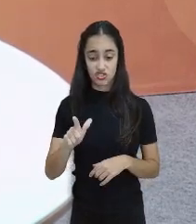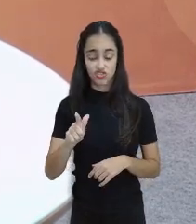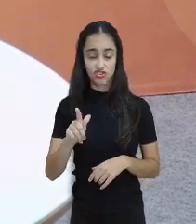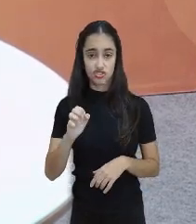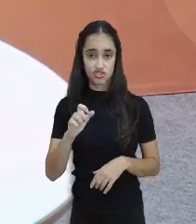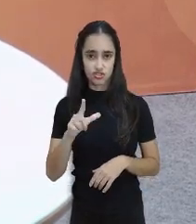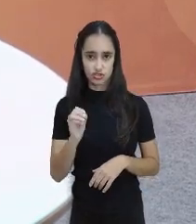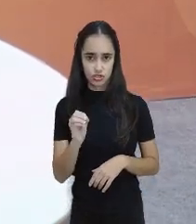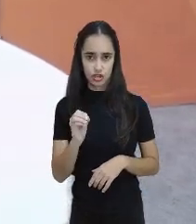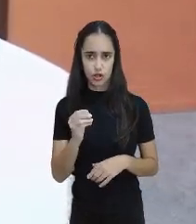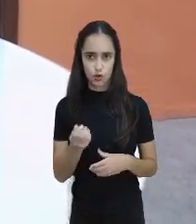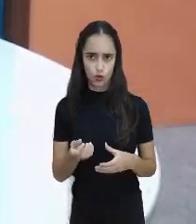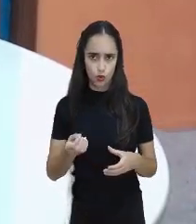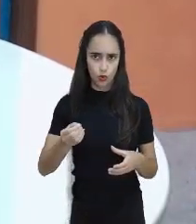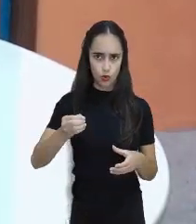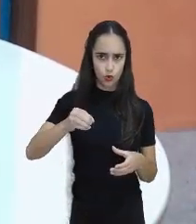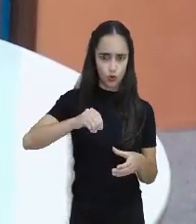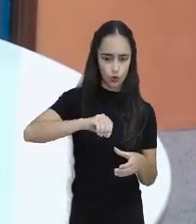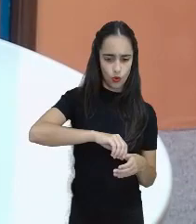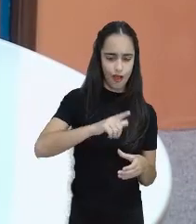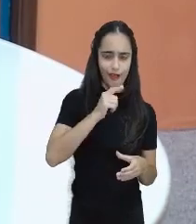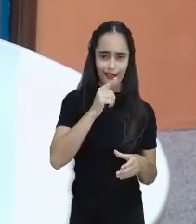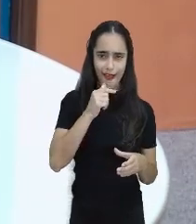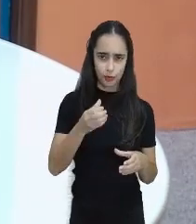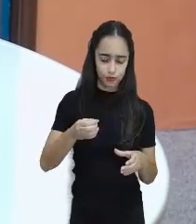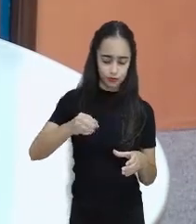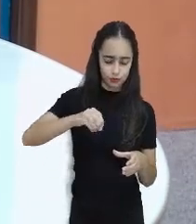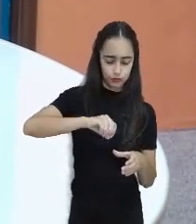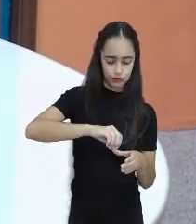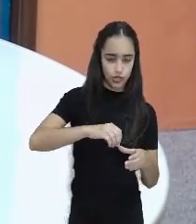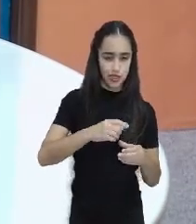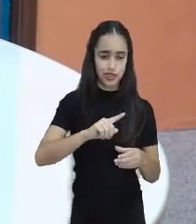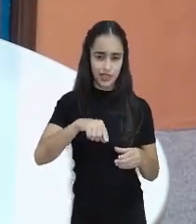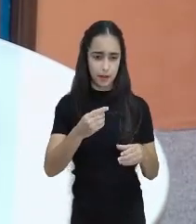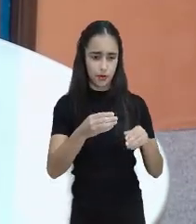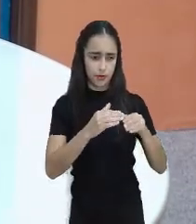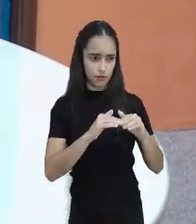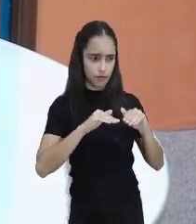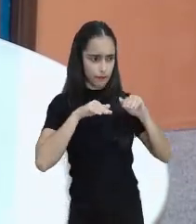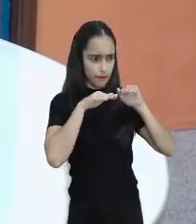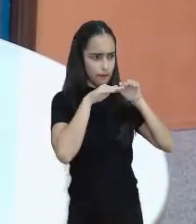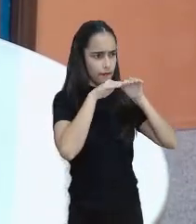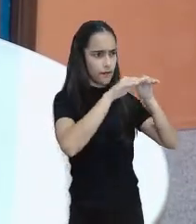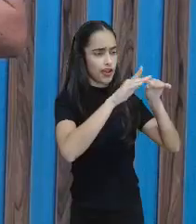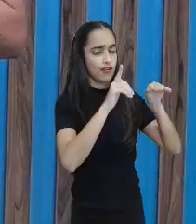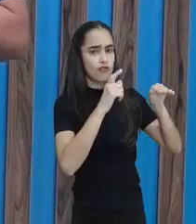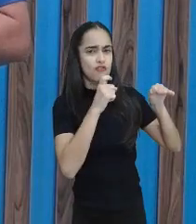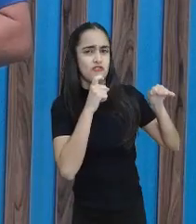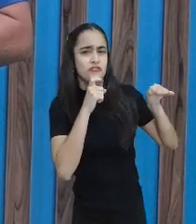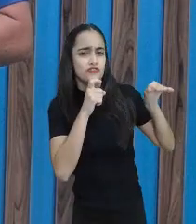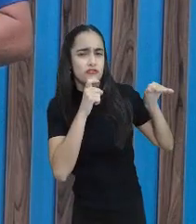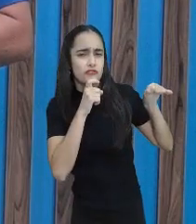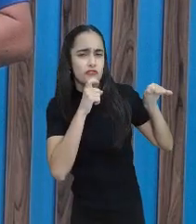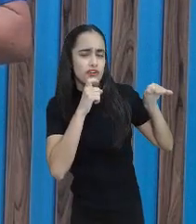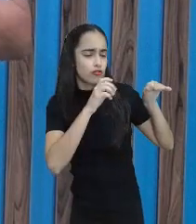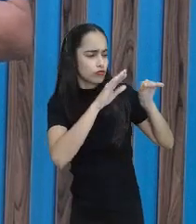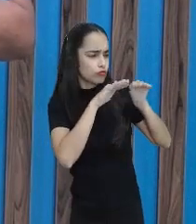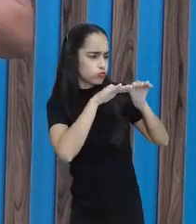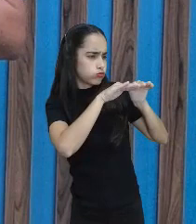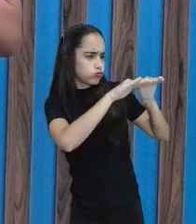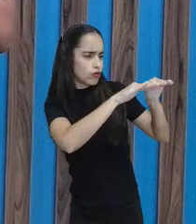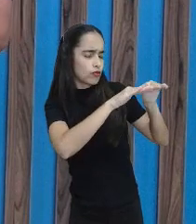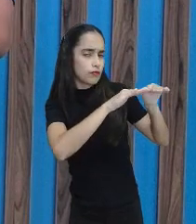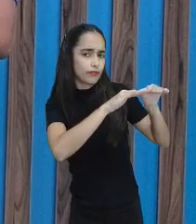numa forma e coloquei no congelador. Então, eu coloquei ele exposto a uma temperatura, né, fria